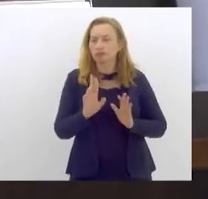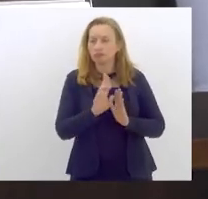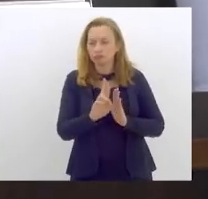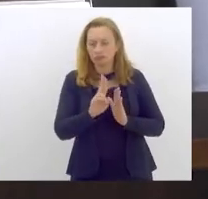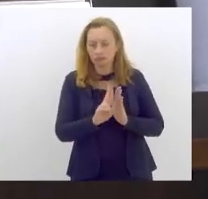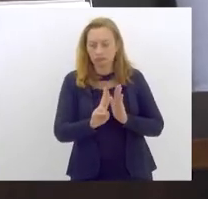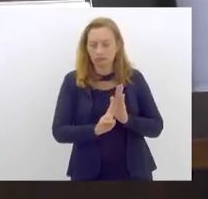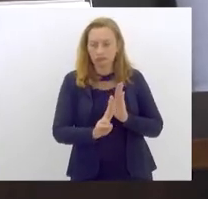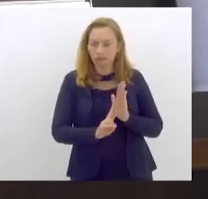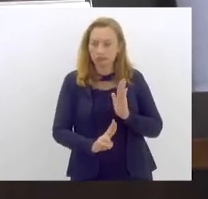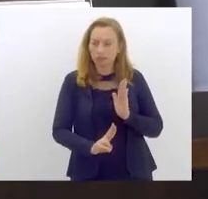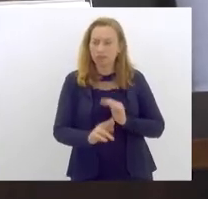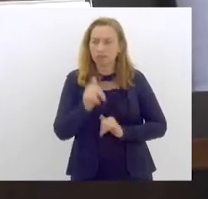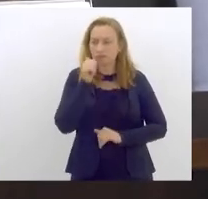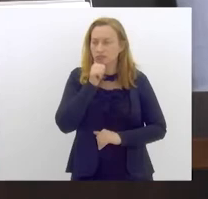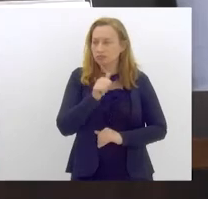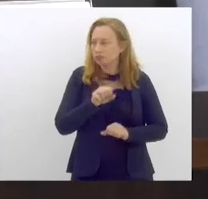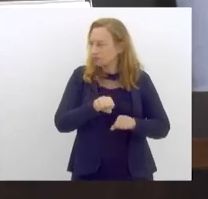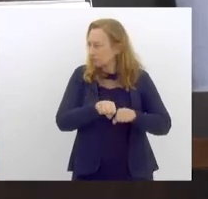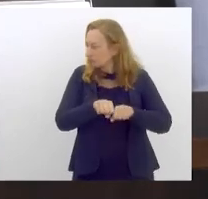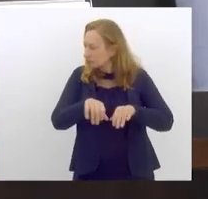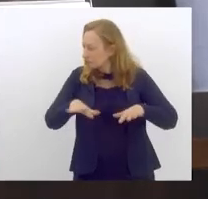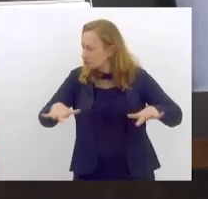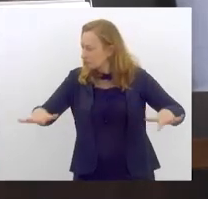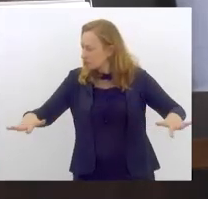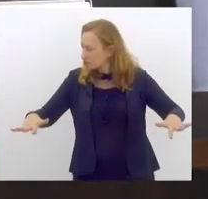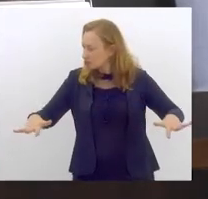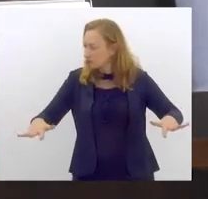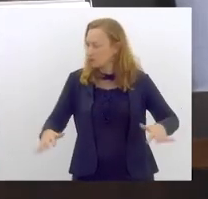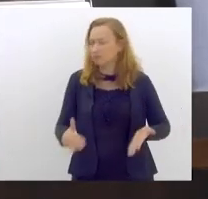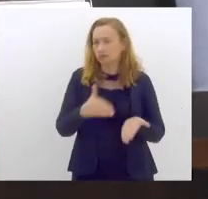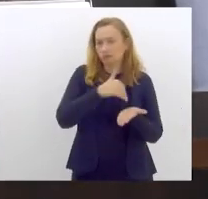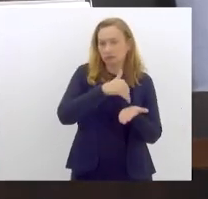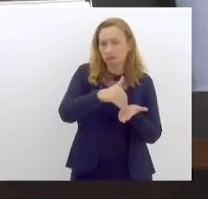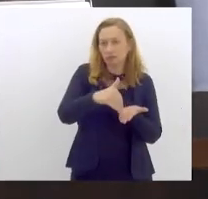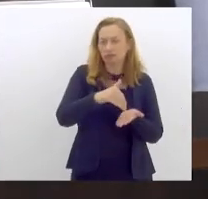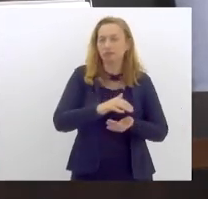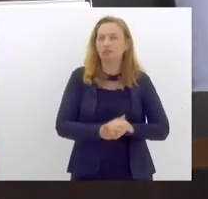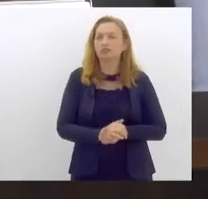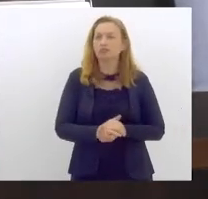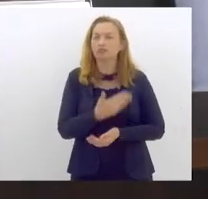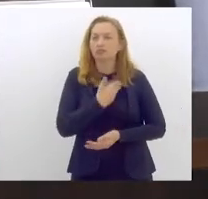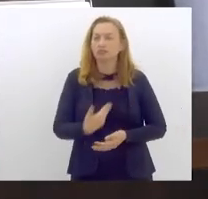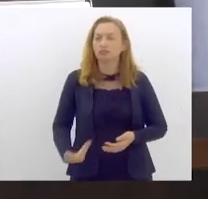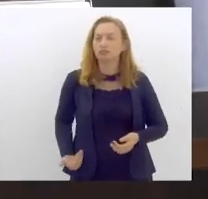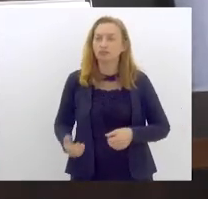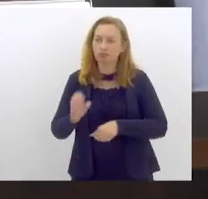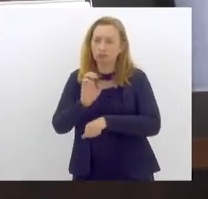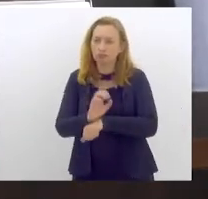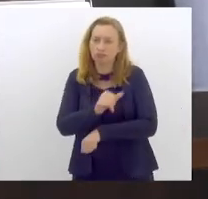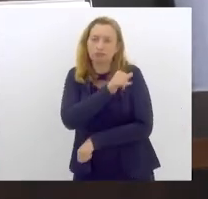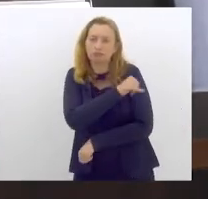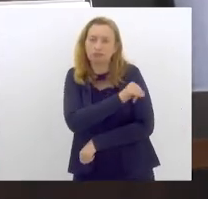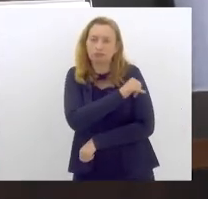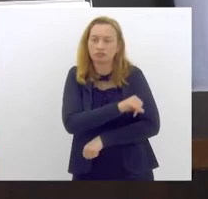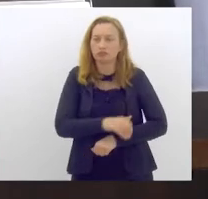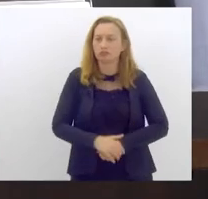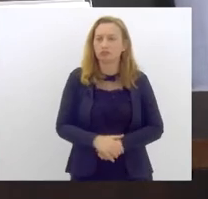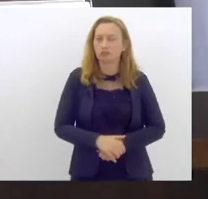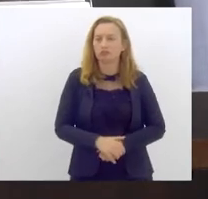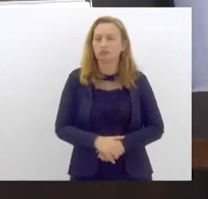para mulheres espalhados dentre secretarias do Governo do Estado do Rio de Janeiro